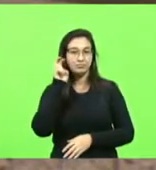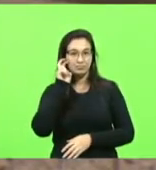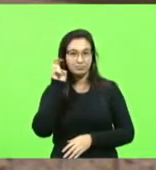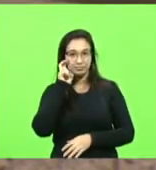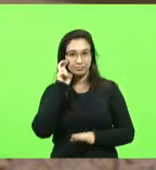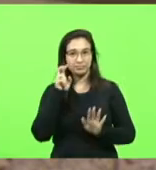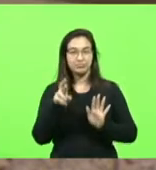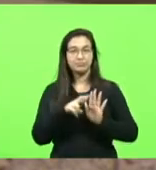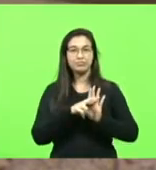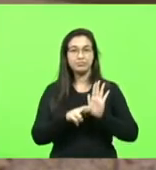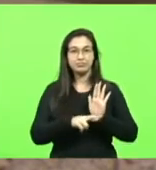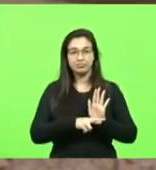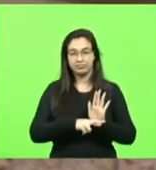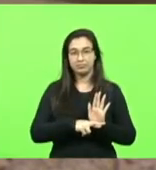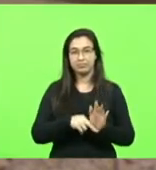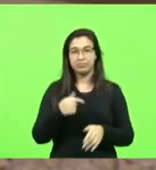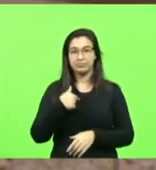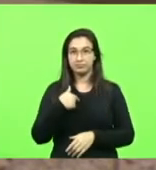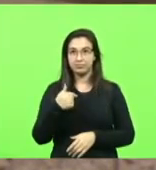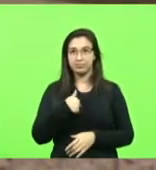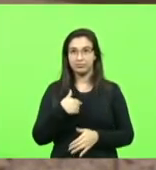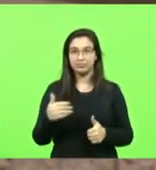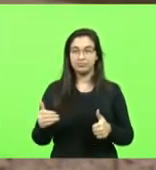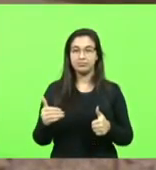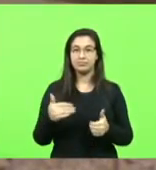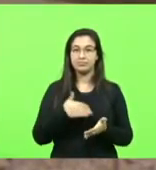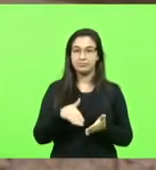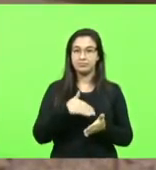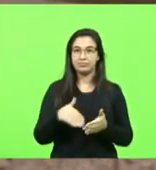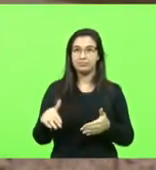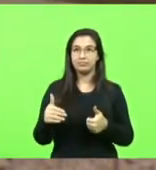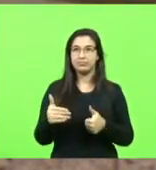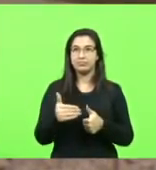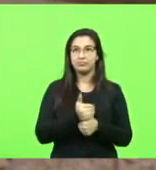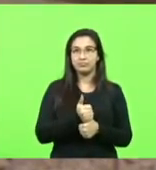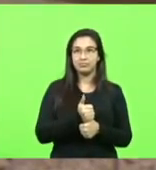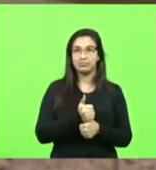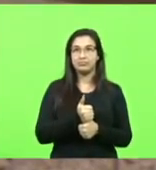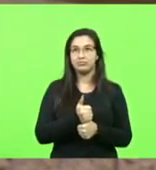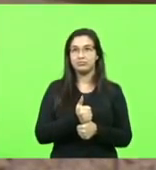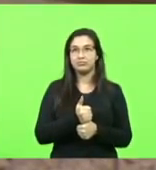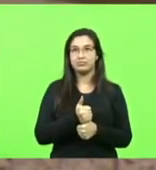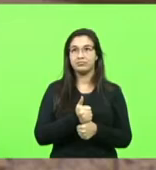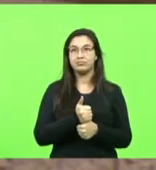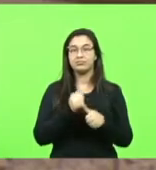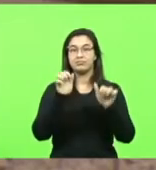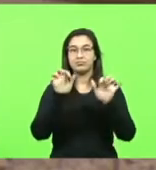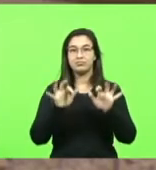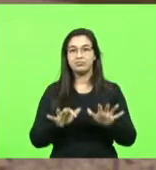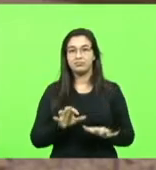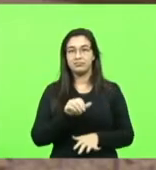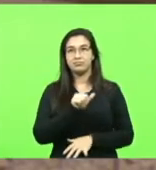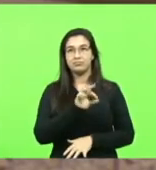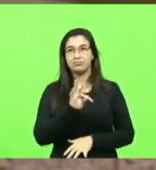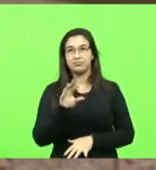regimental. Para constar, eu, secretária Lavrei, apresenteado.